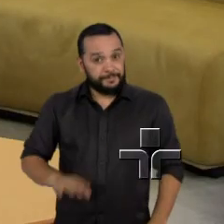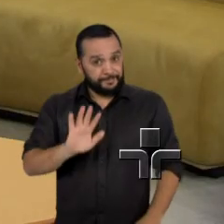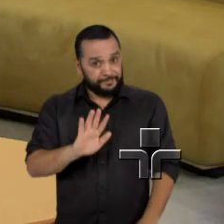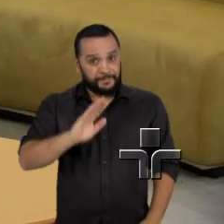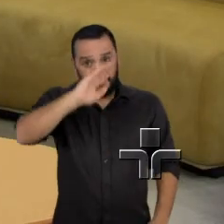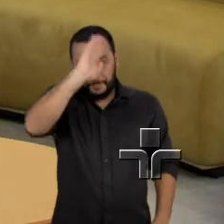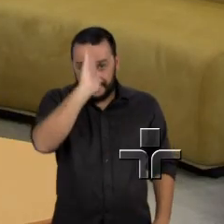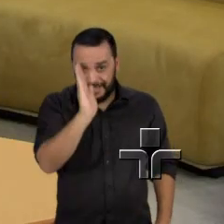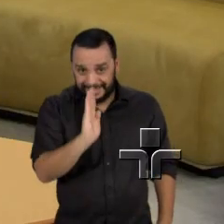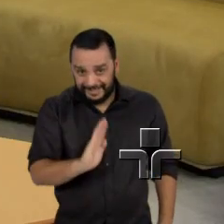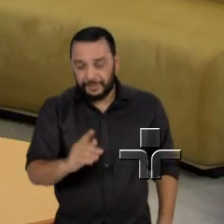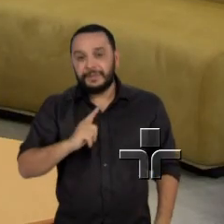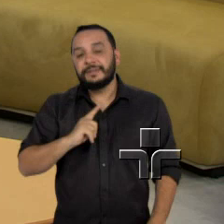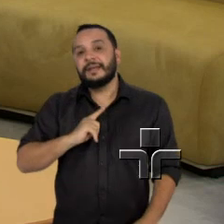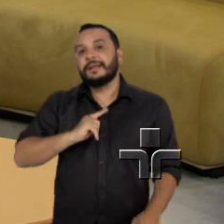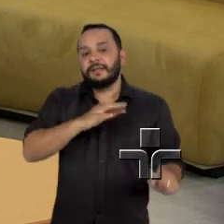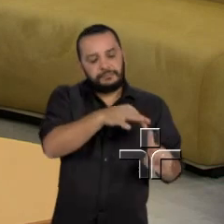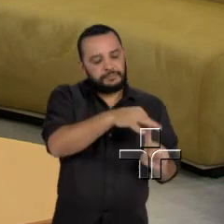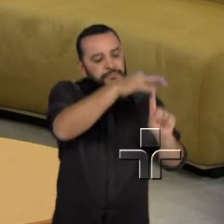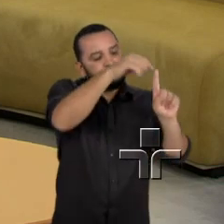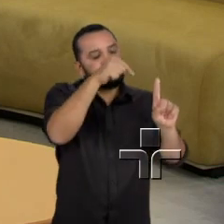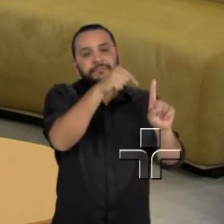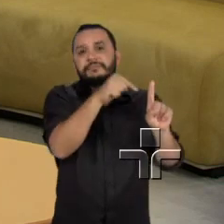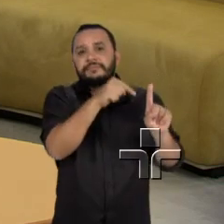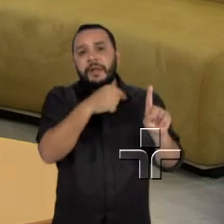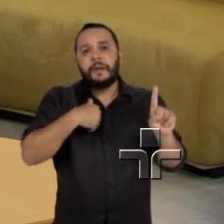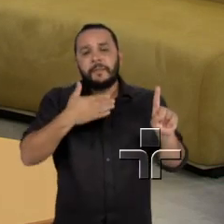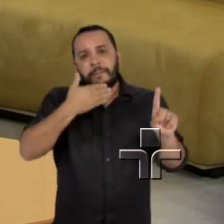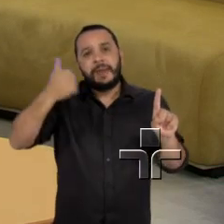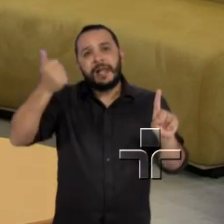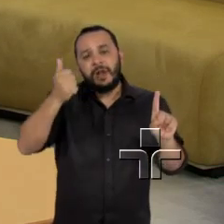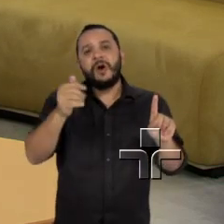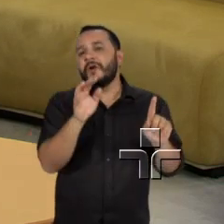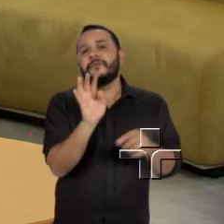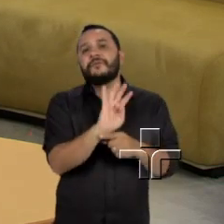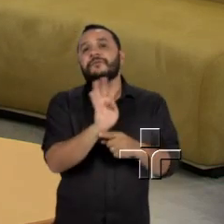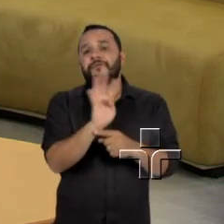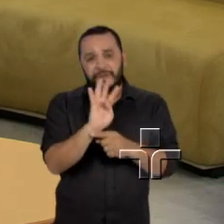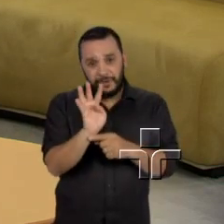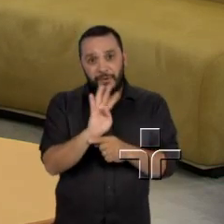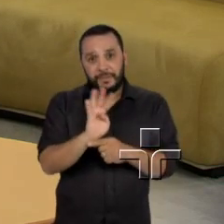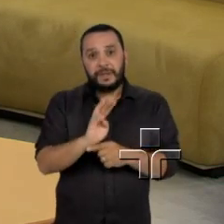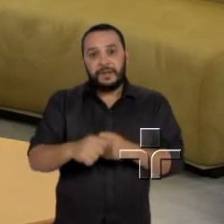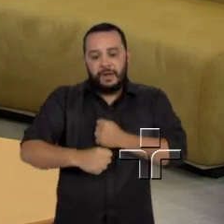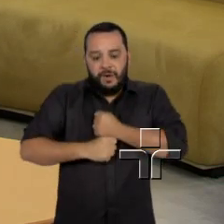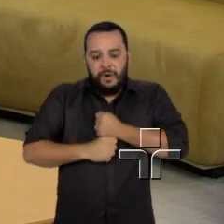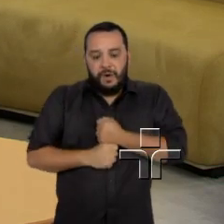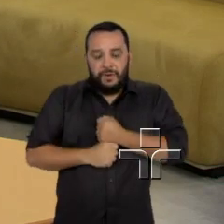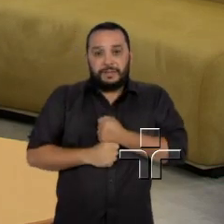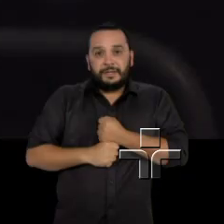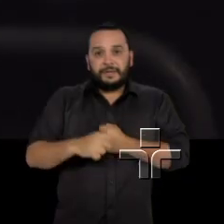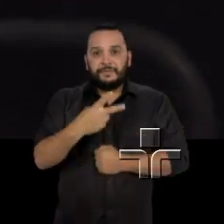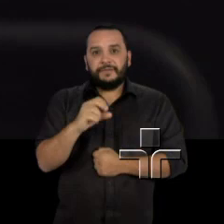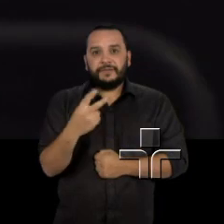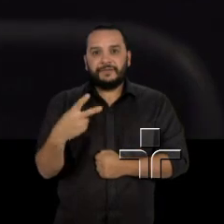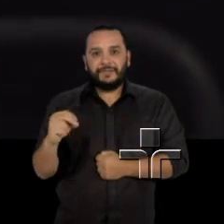Brasil já tem um candidato para a disputa de melhor filme estrangeiro no Oscar 2020. Vamos ver.